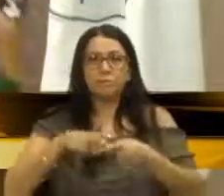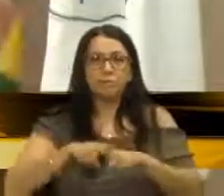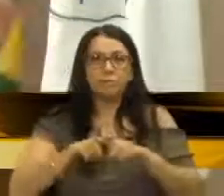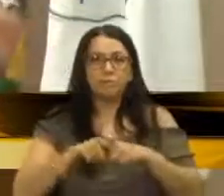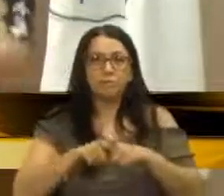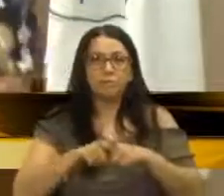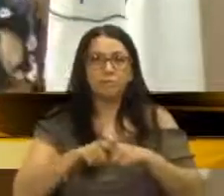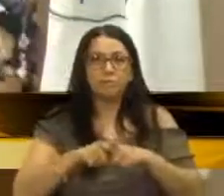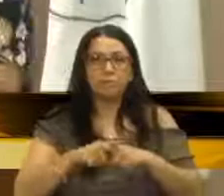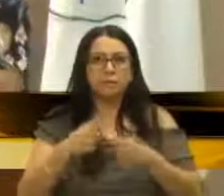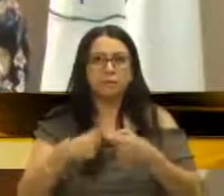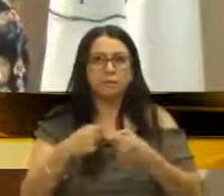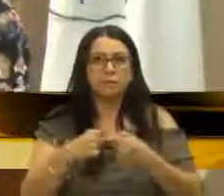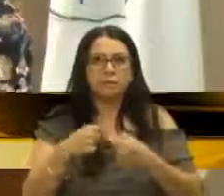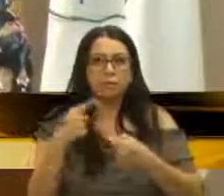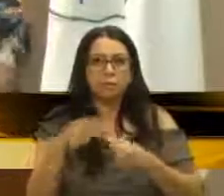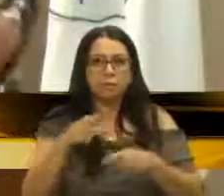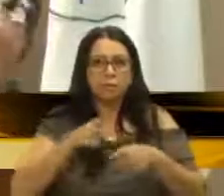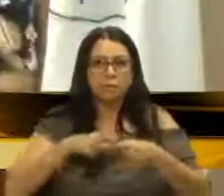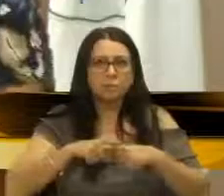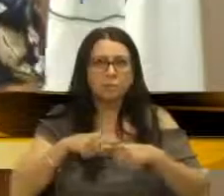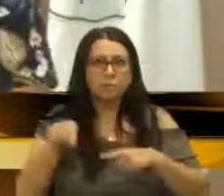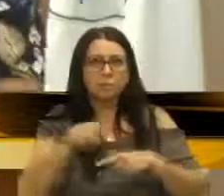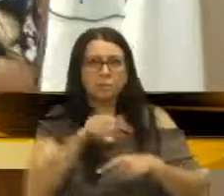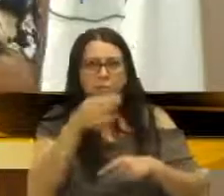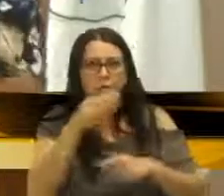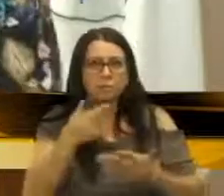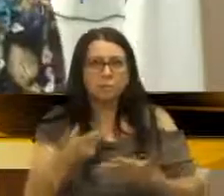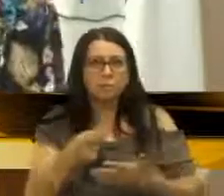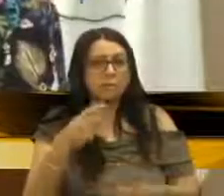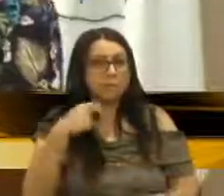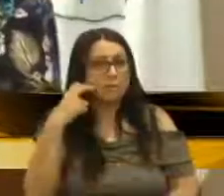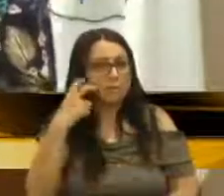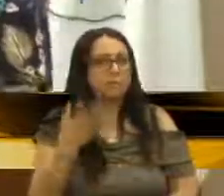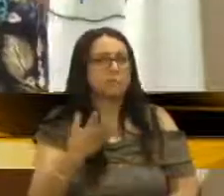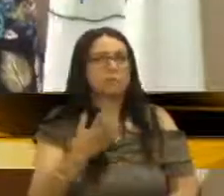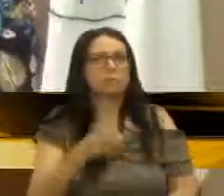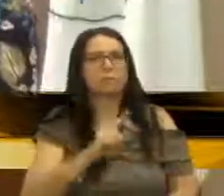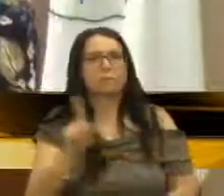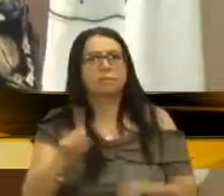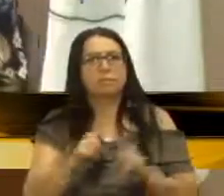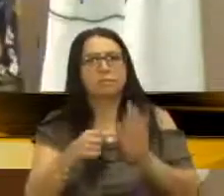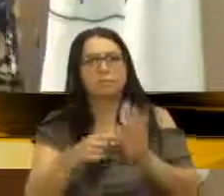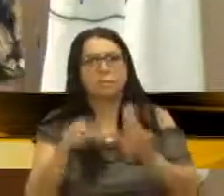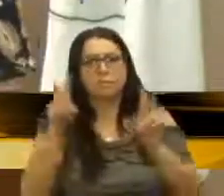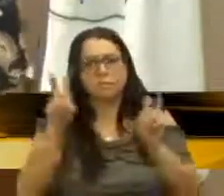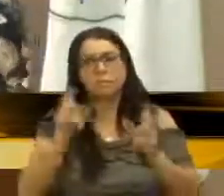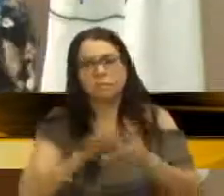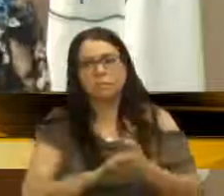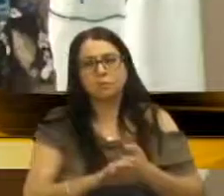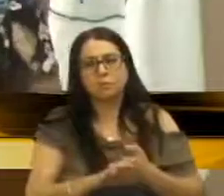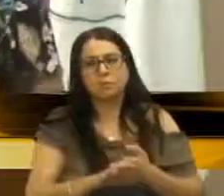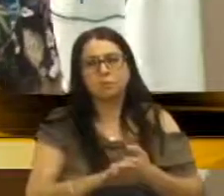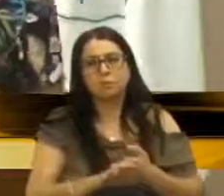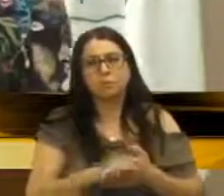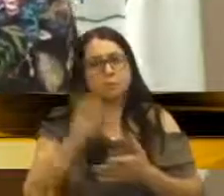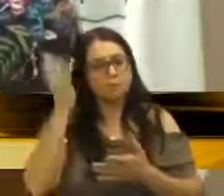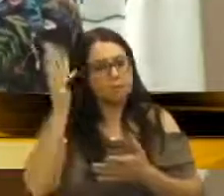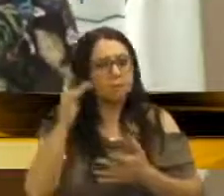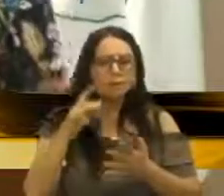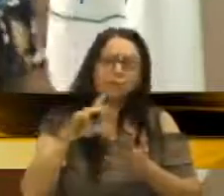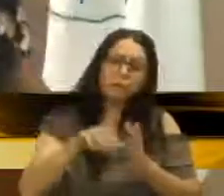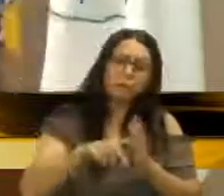nossa cidade nós não temos um parquinho em caxias do sul é uma vergonha então nós iremos também trazer esse assunto na amanhã ou depois